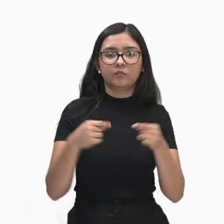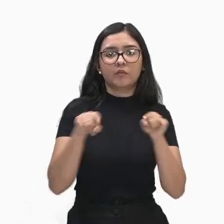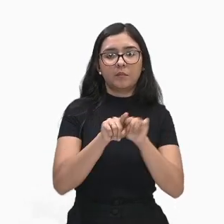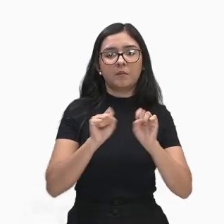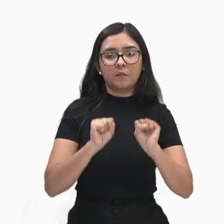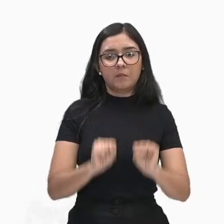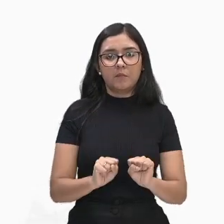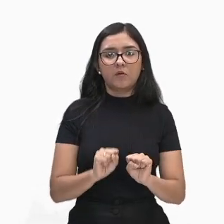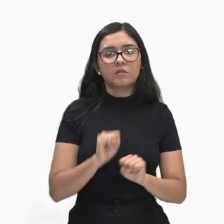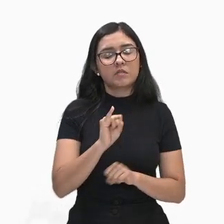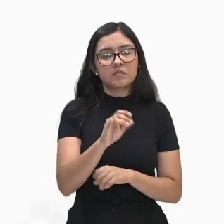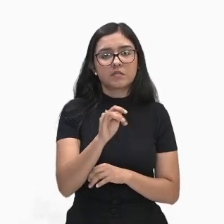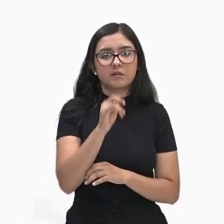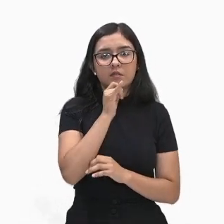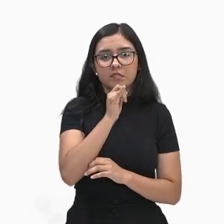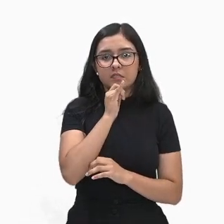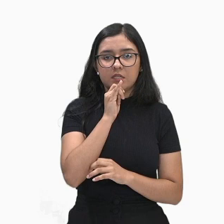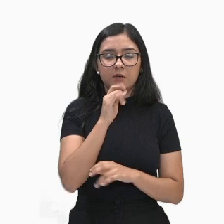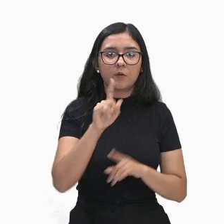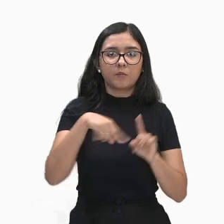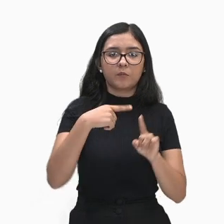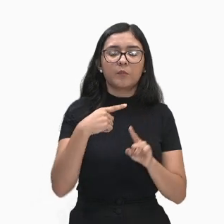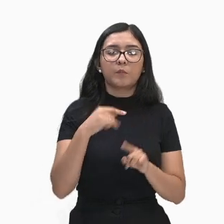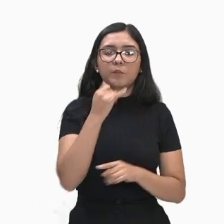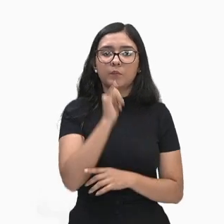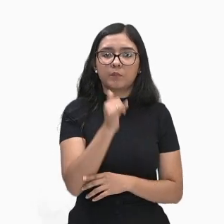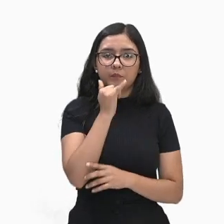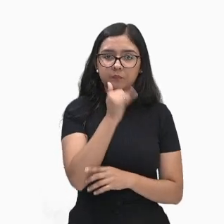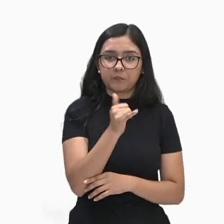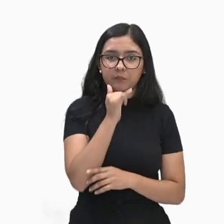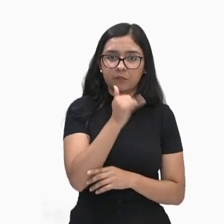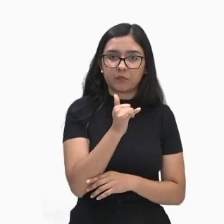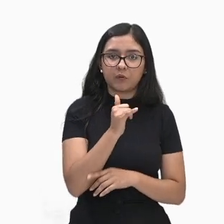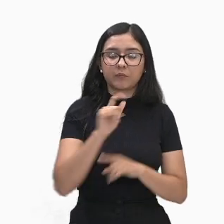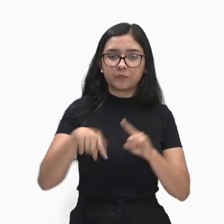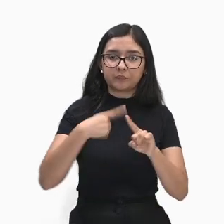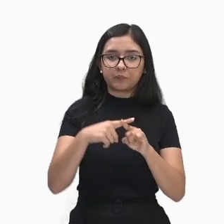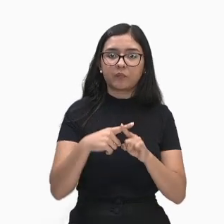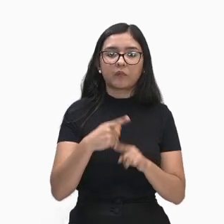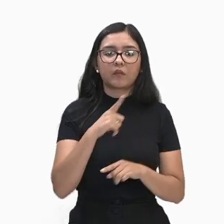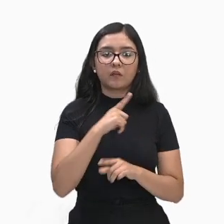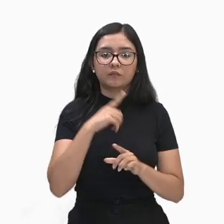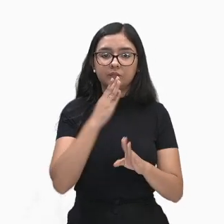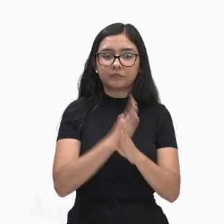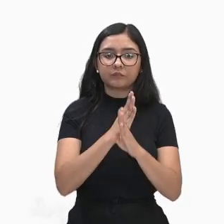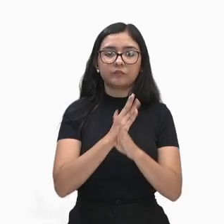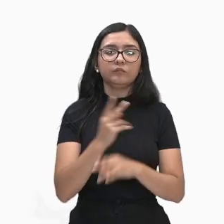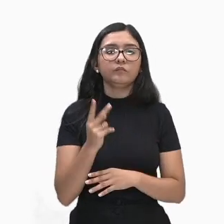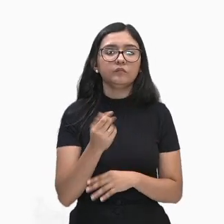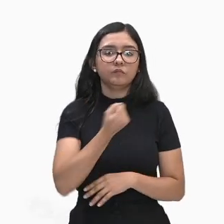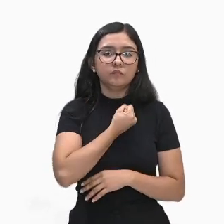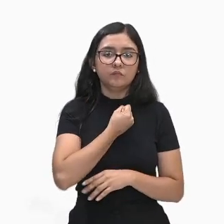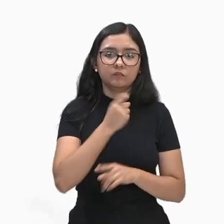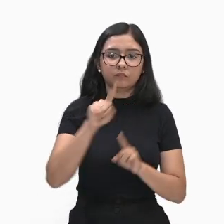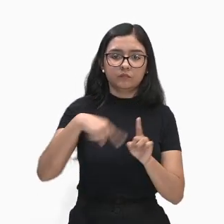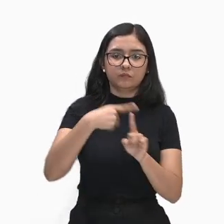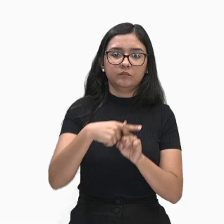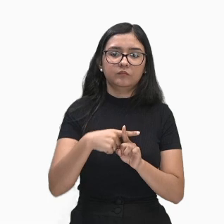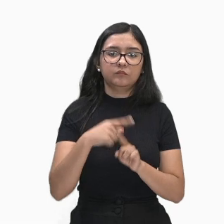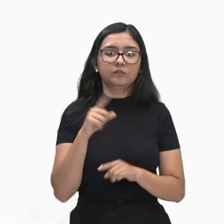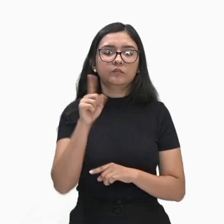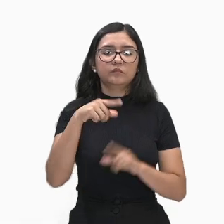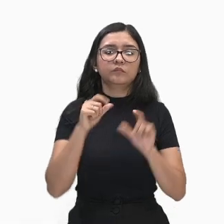Se eu multiplicar o valor da carga Q1 e da carga Q2 e der um número positivo, eu terei forças de repulsão. E